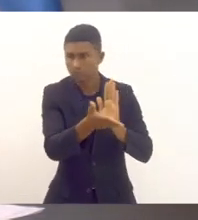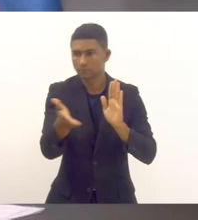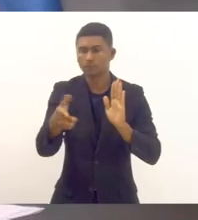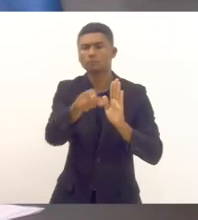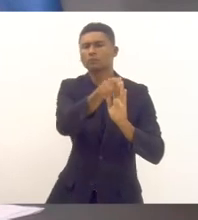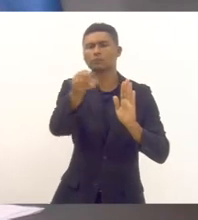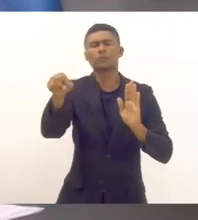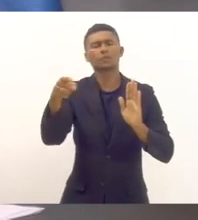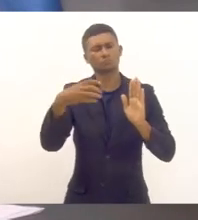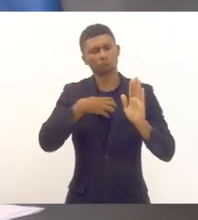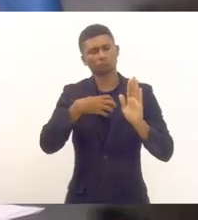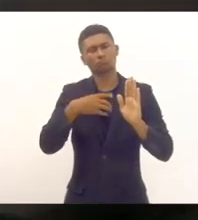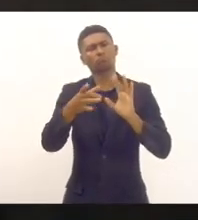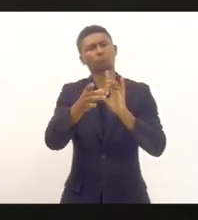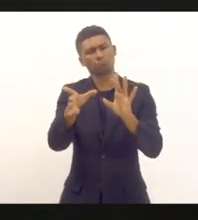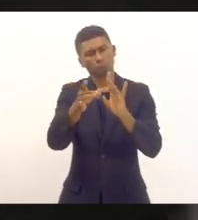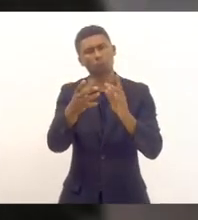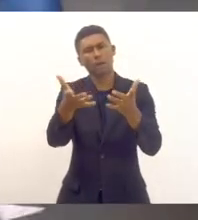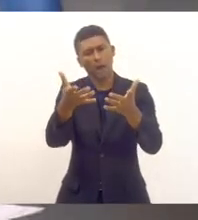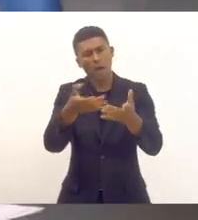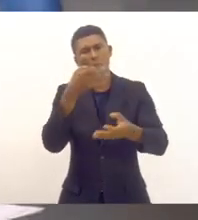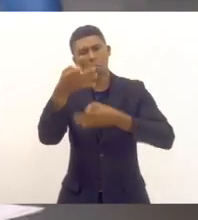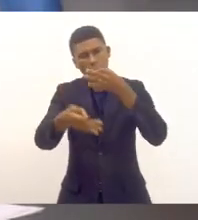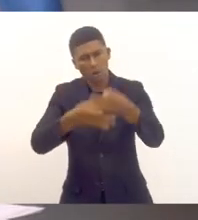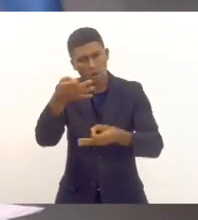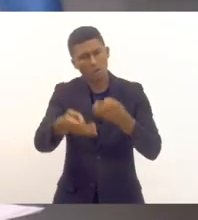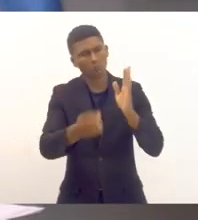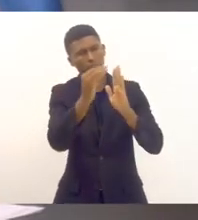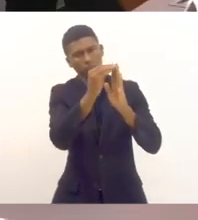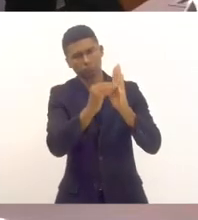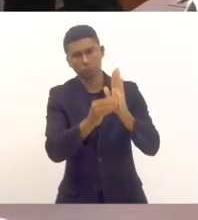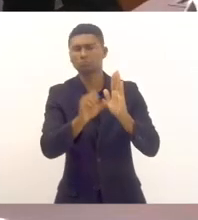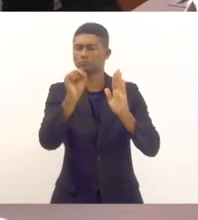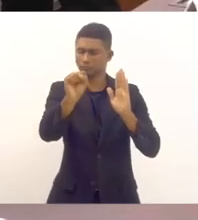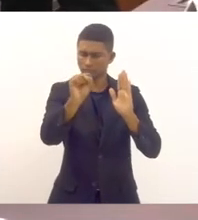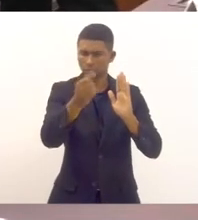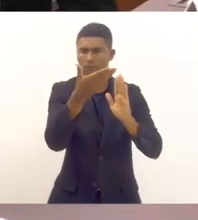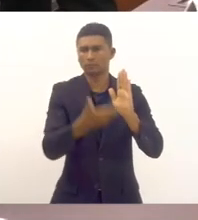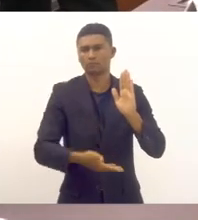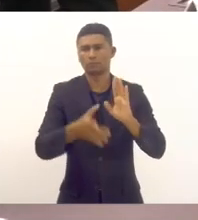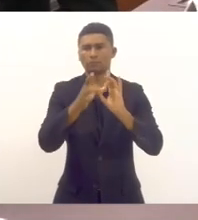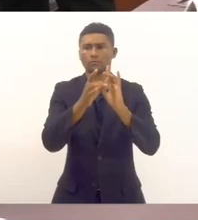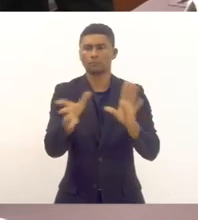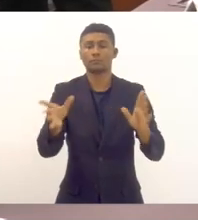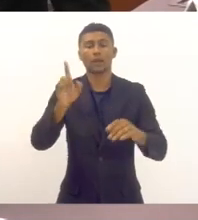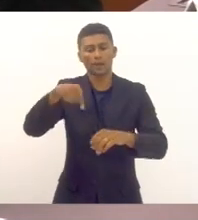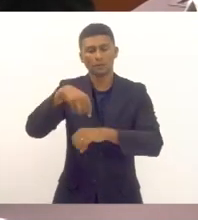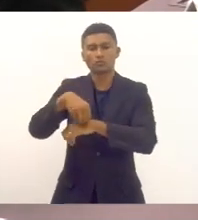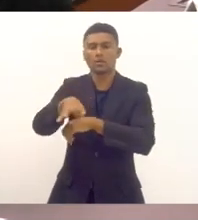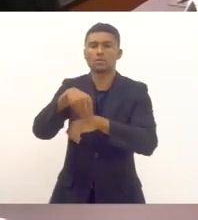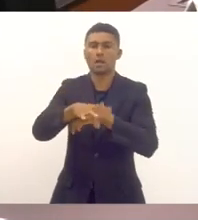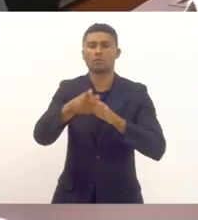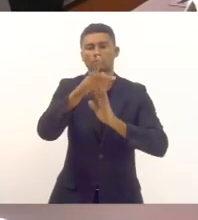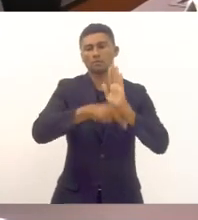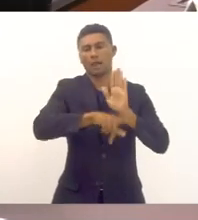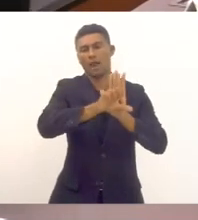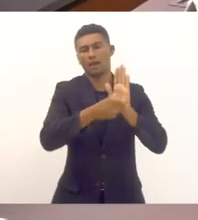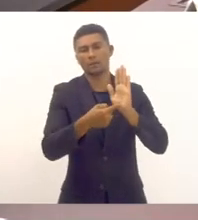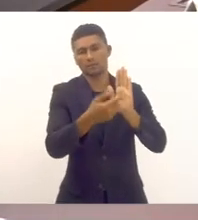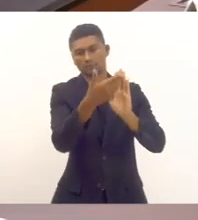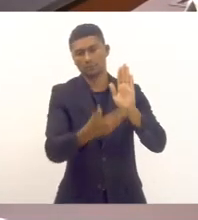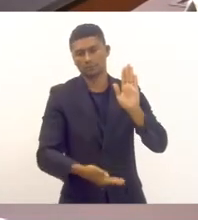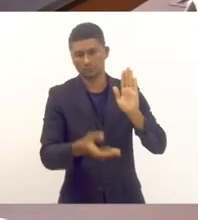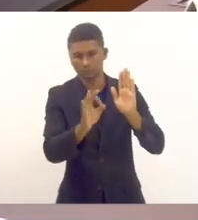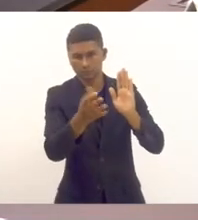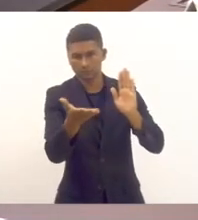à vontade para modificarem. Está aqui, né? Isso é uma sugestão de projeto de lei, tá bom, gente? Com relação